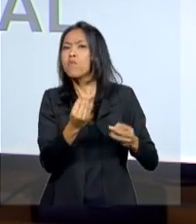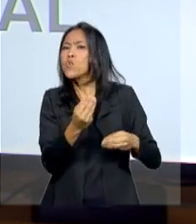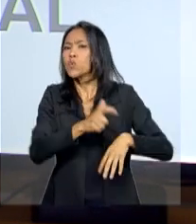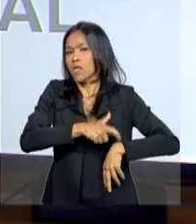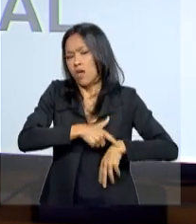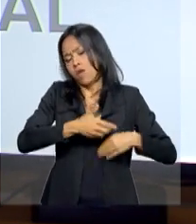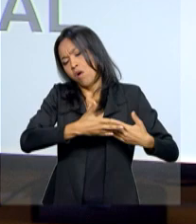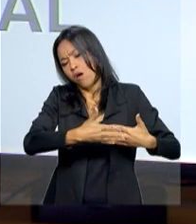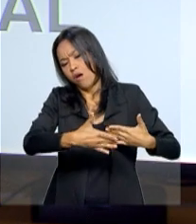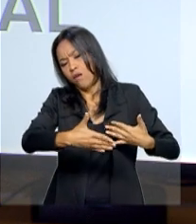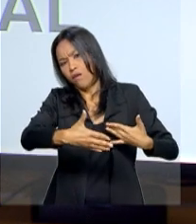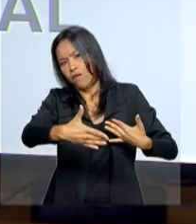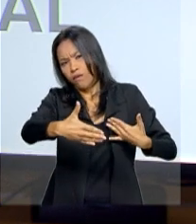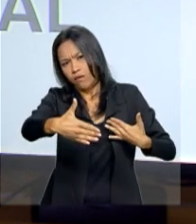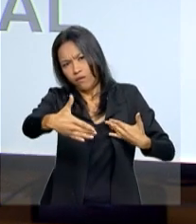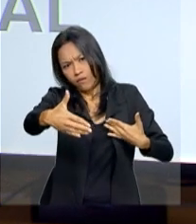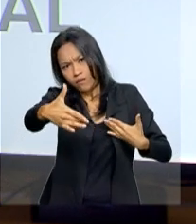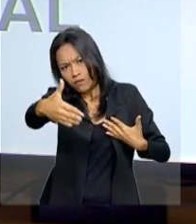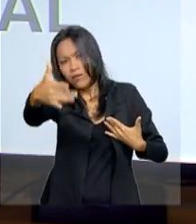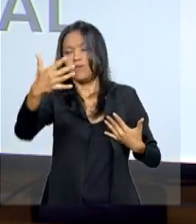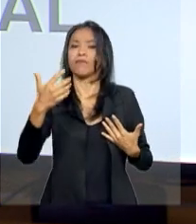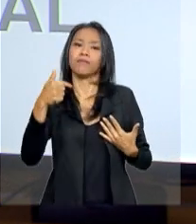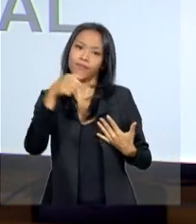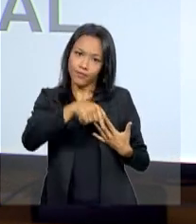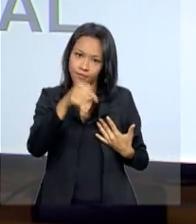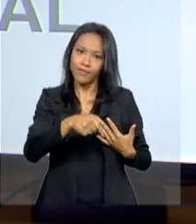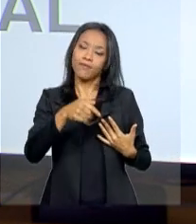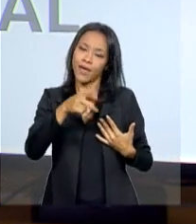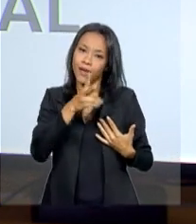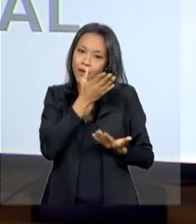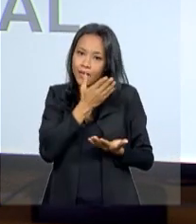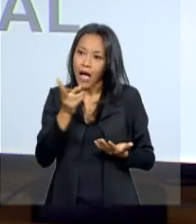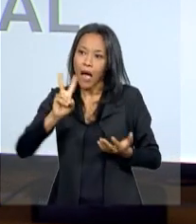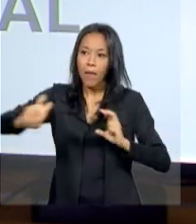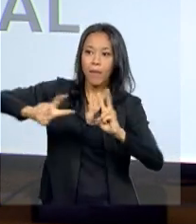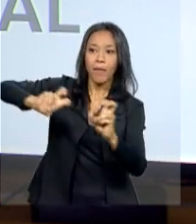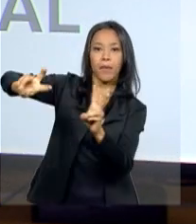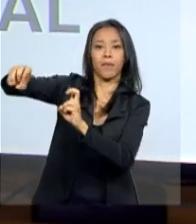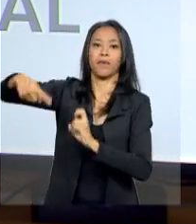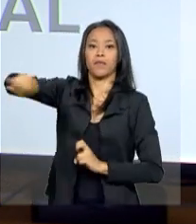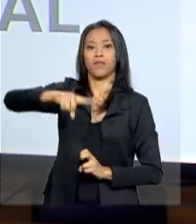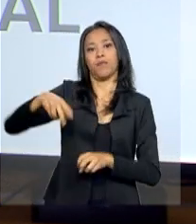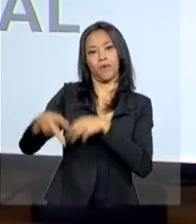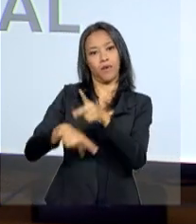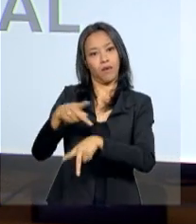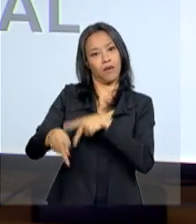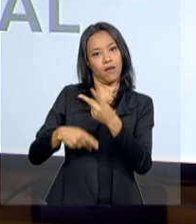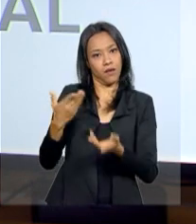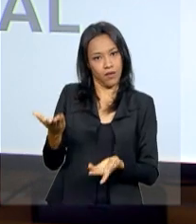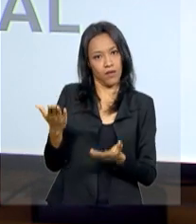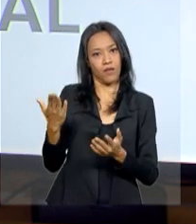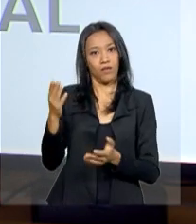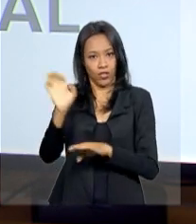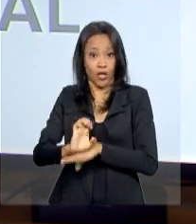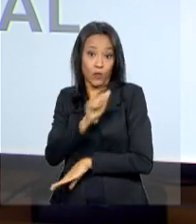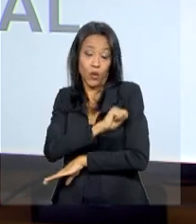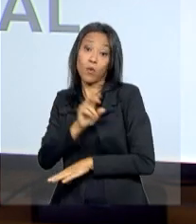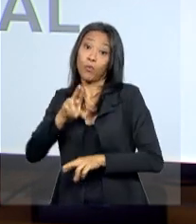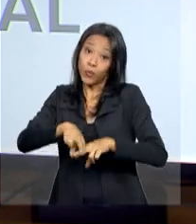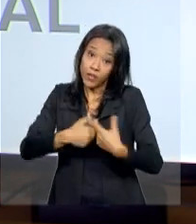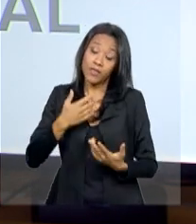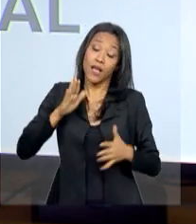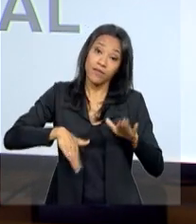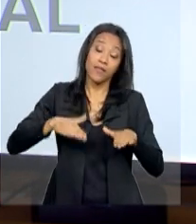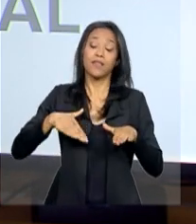para serem executadas e maior tempo também para serem percebidas pela população. Por isso que, na maioria das vezes, se vê uma